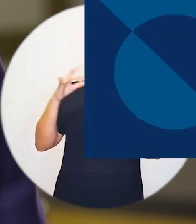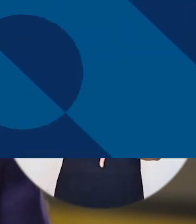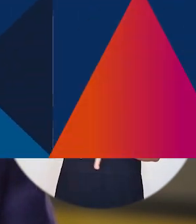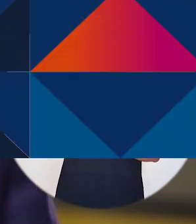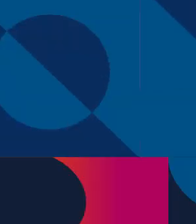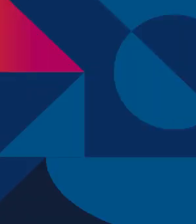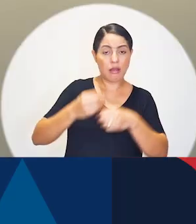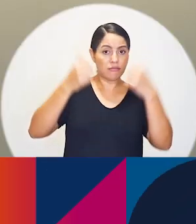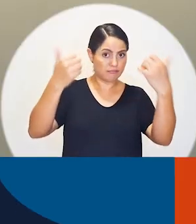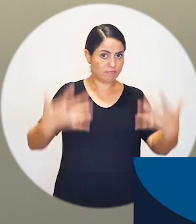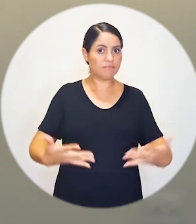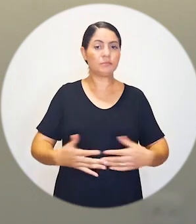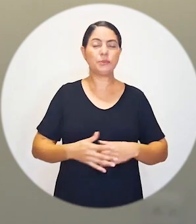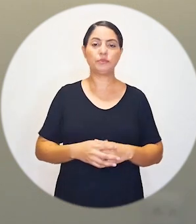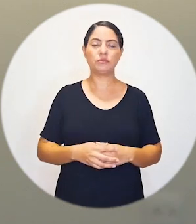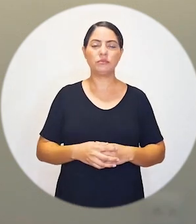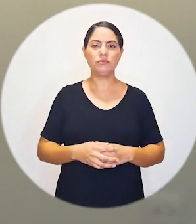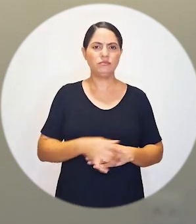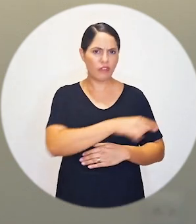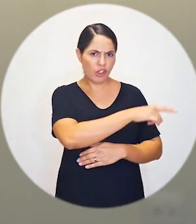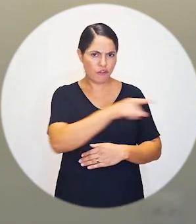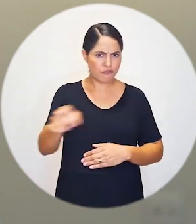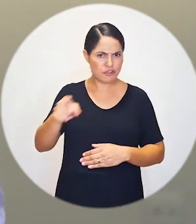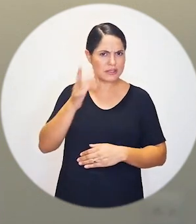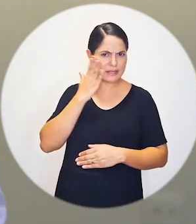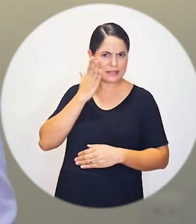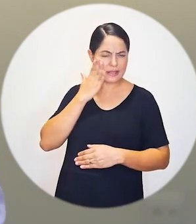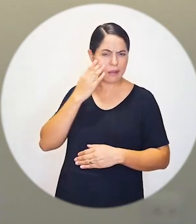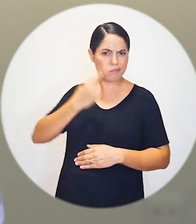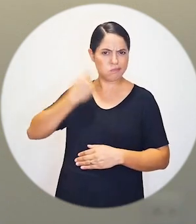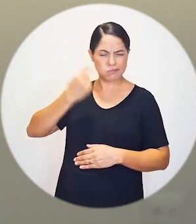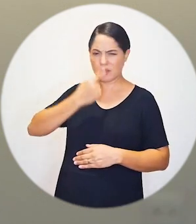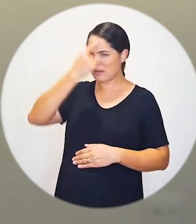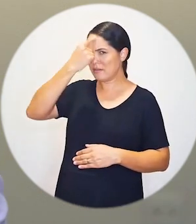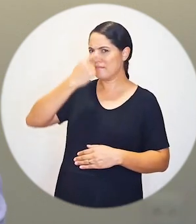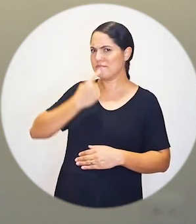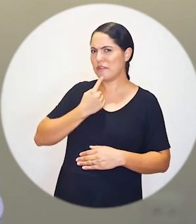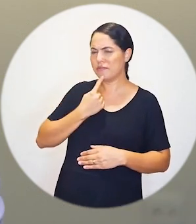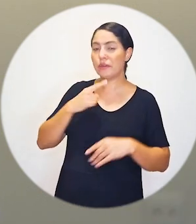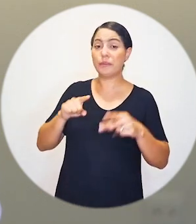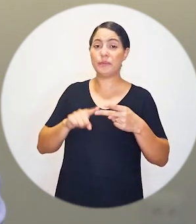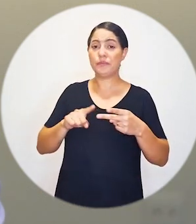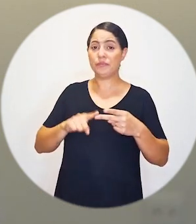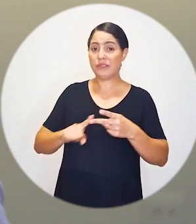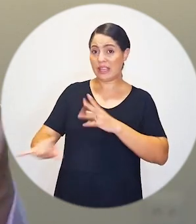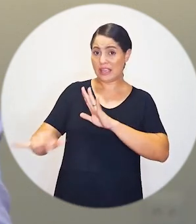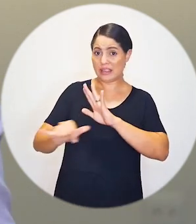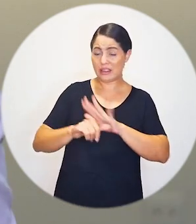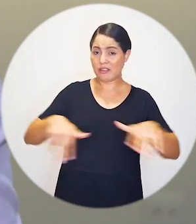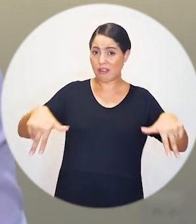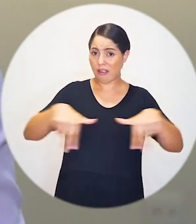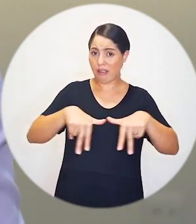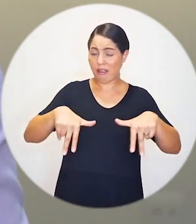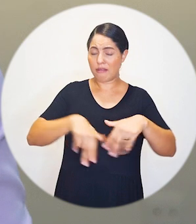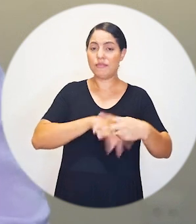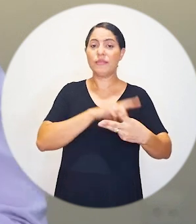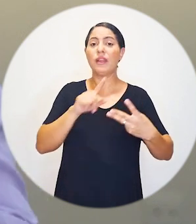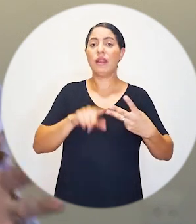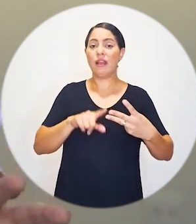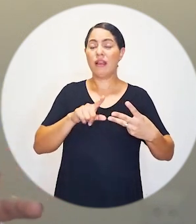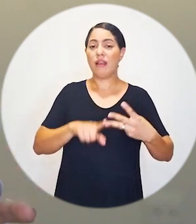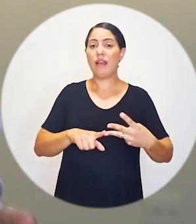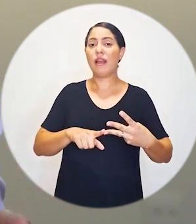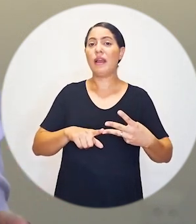Estado catarinense. Conhecer o perfil dos advogados e das advogadas, o respeito ao nome social e à identidade de gênero